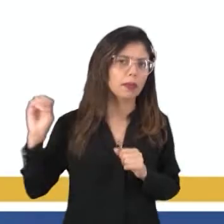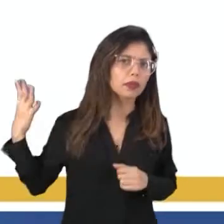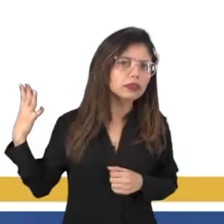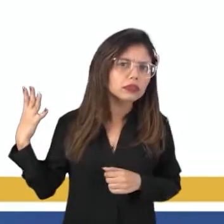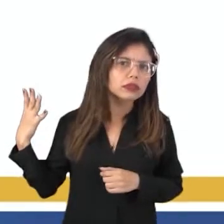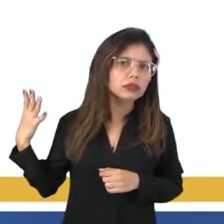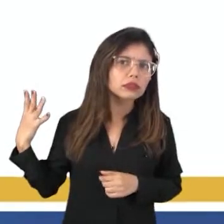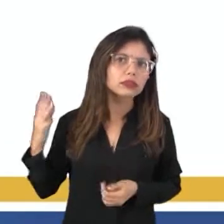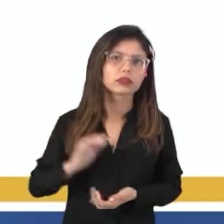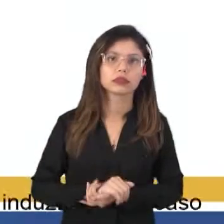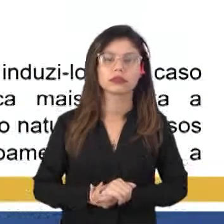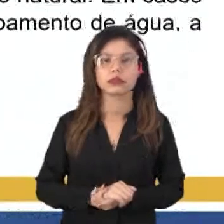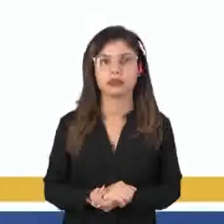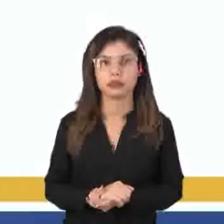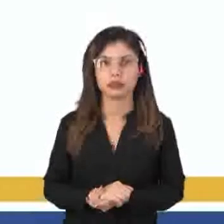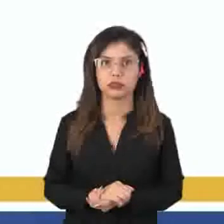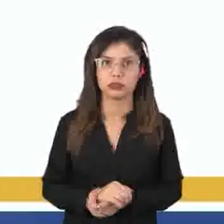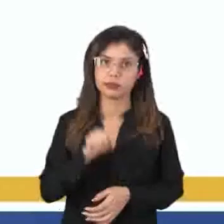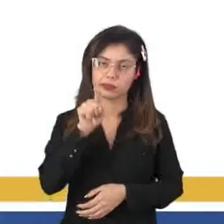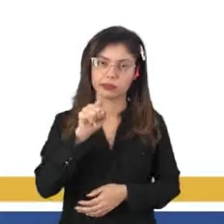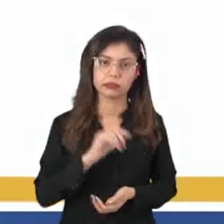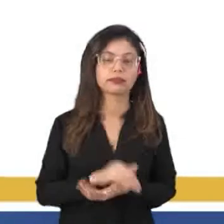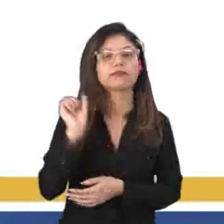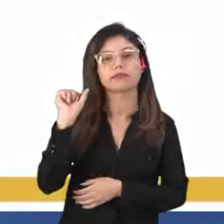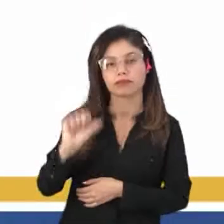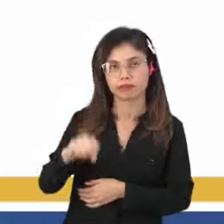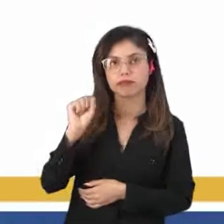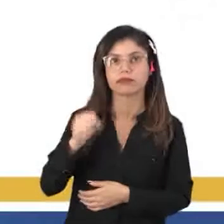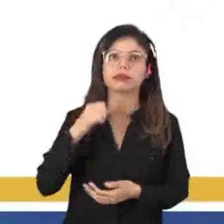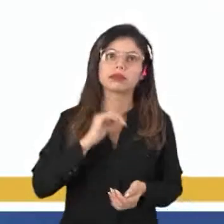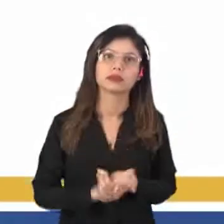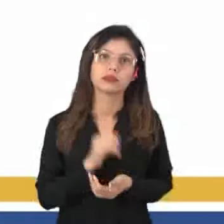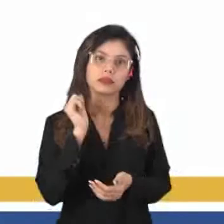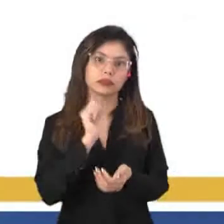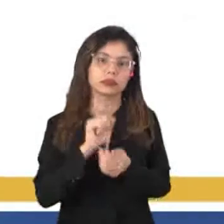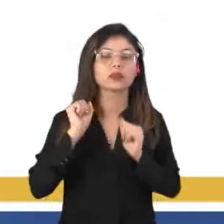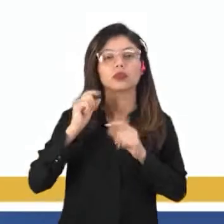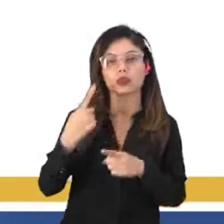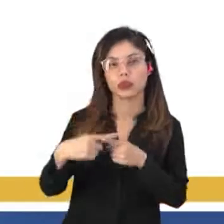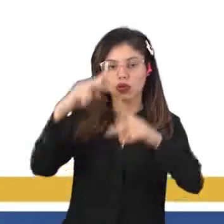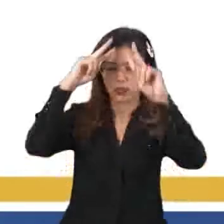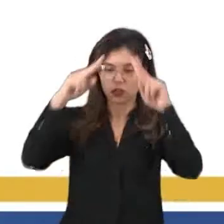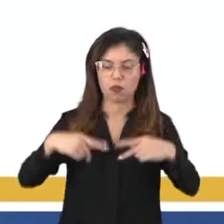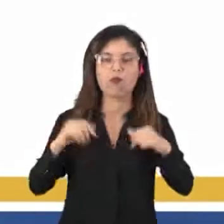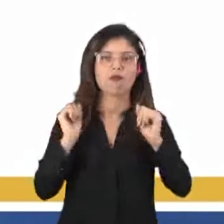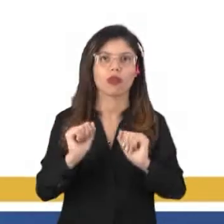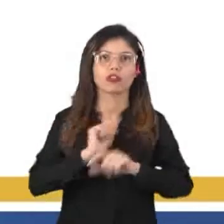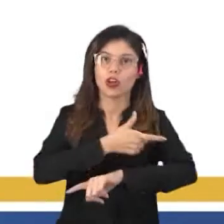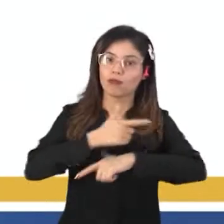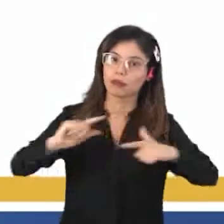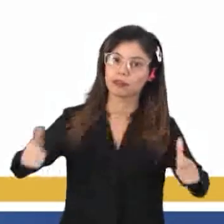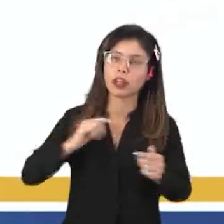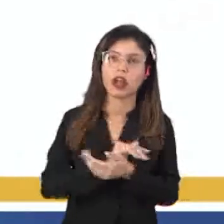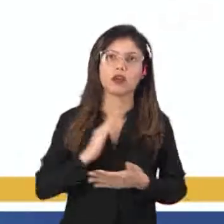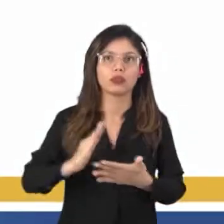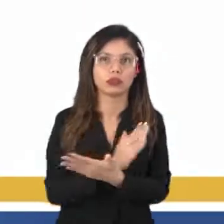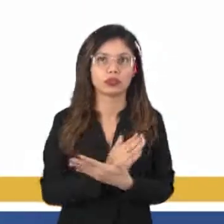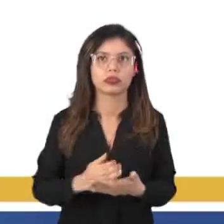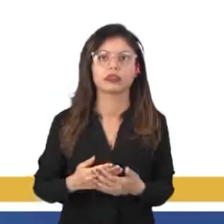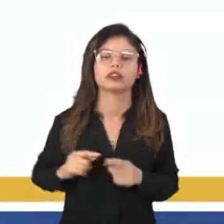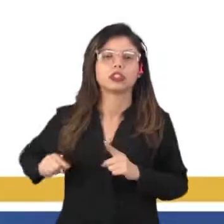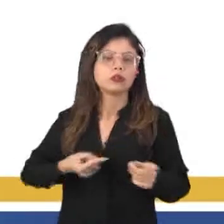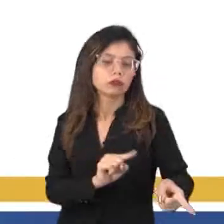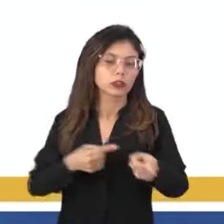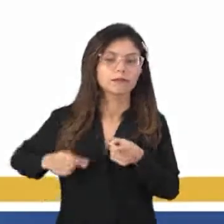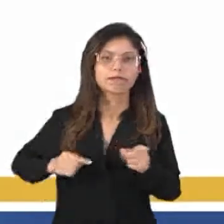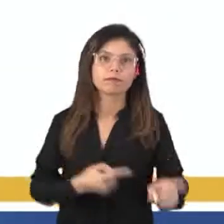ocasionar? Nesse caso, gente, sim, a atividade humana ela pode sim agravar certos fenômenos ou pode